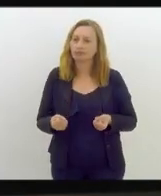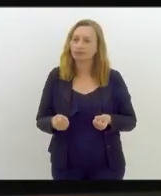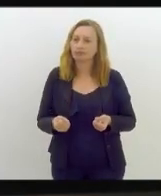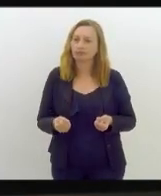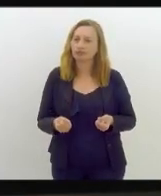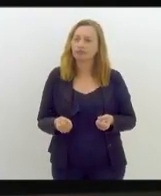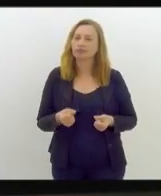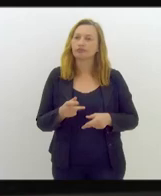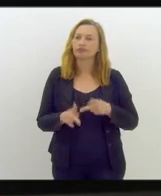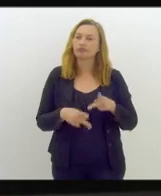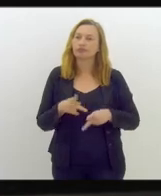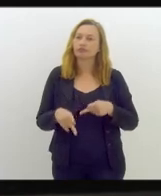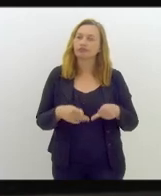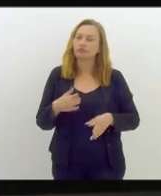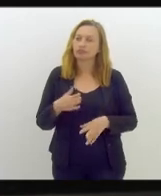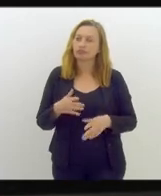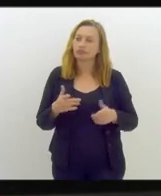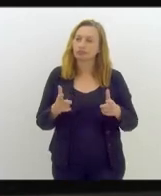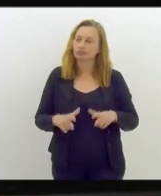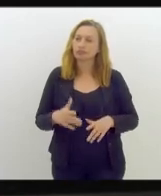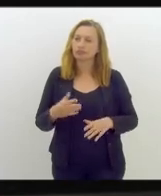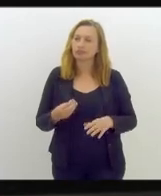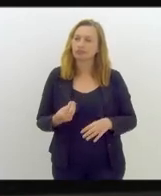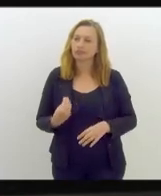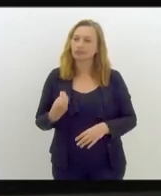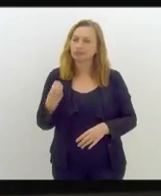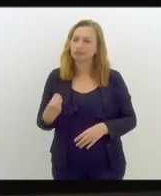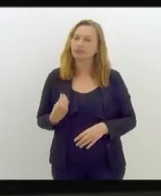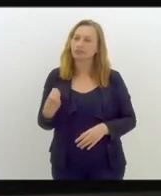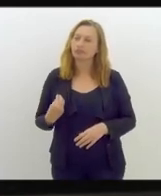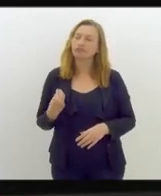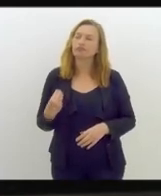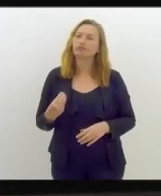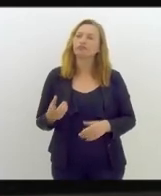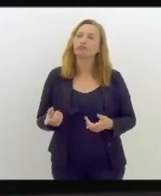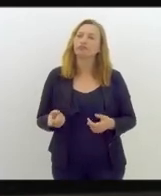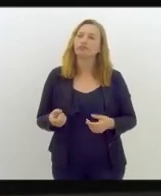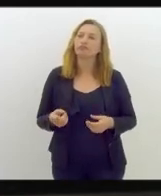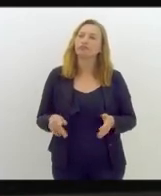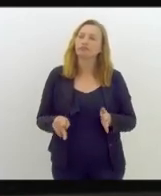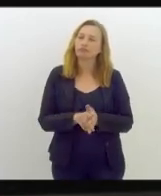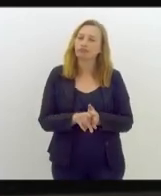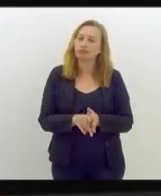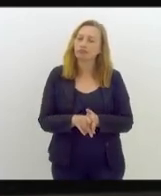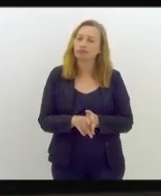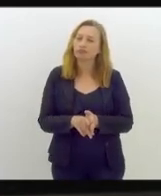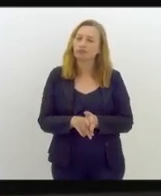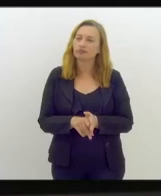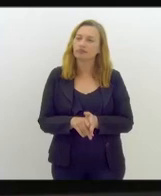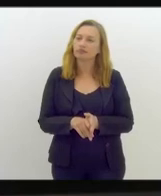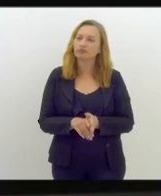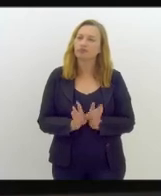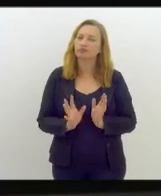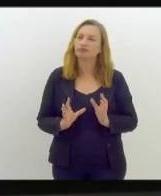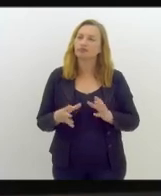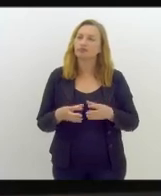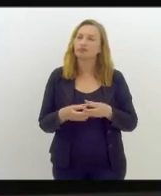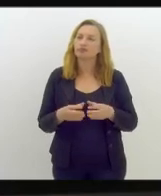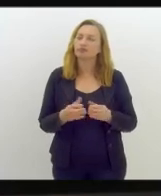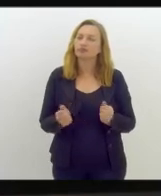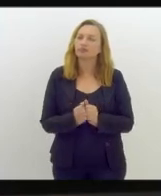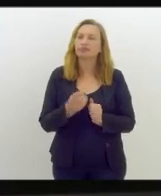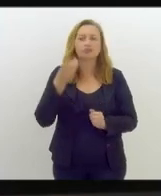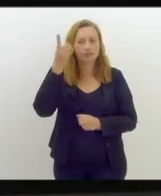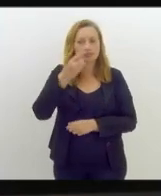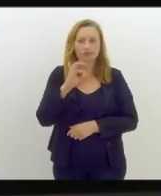da população da minha região. Tivemos o enfrentamento da Covid, fiz parte da comissão, junto com o deputado Marta Rocha,